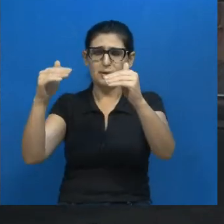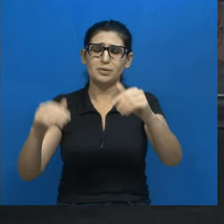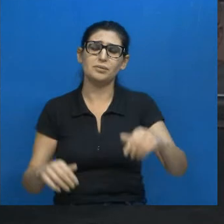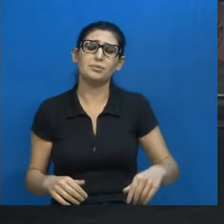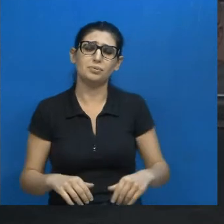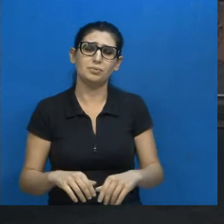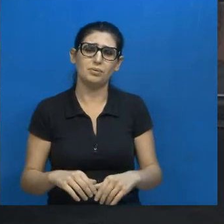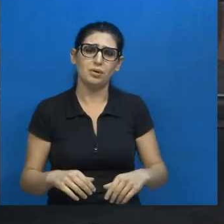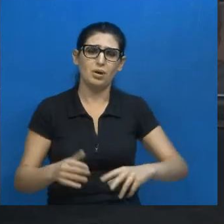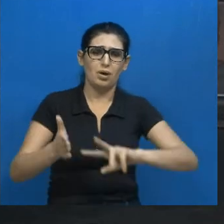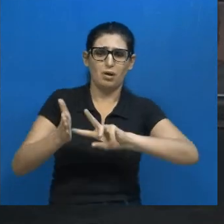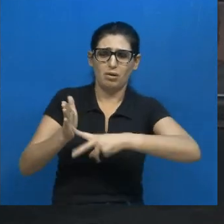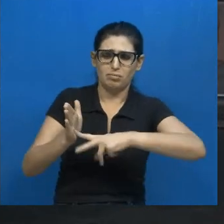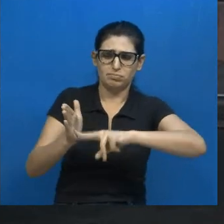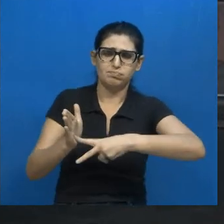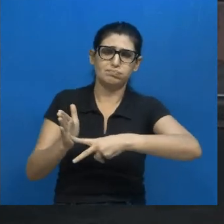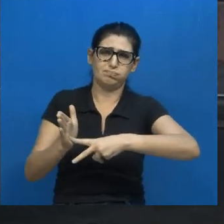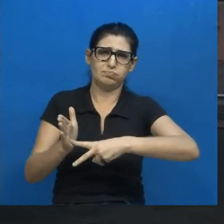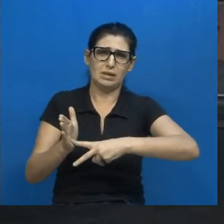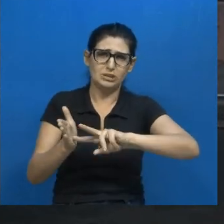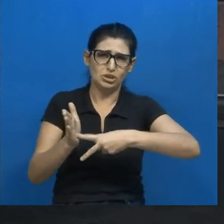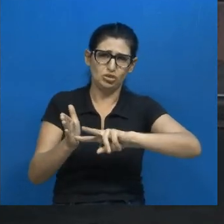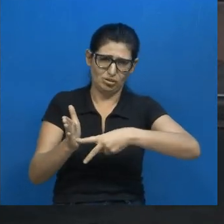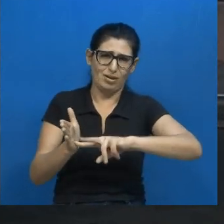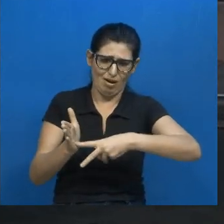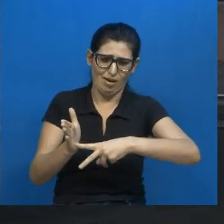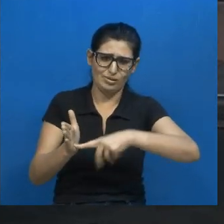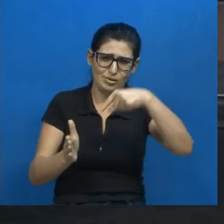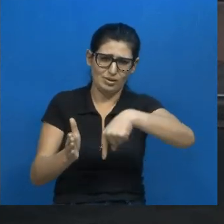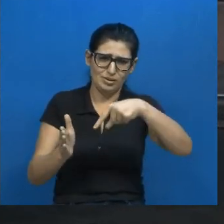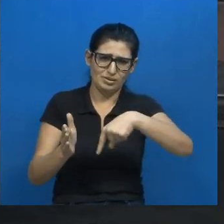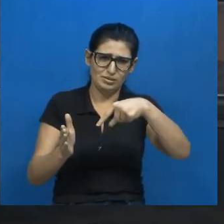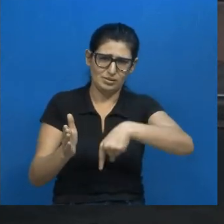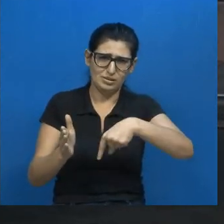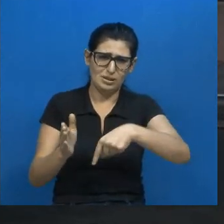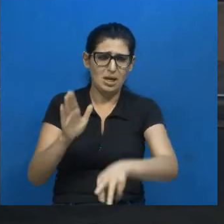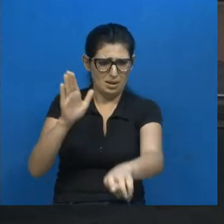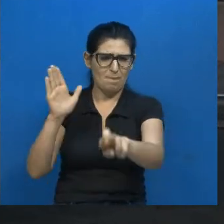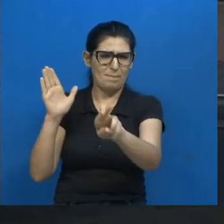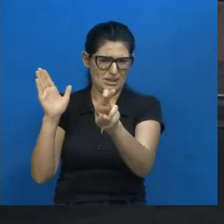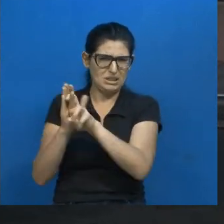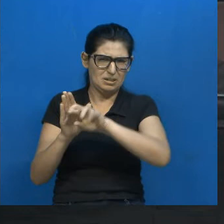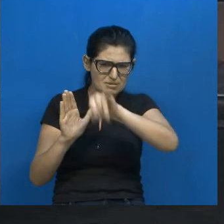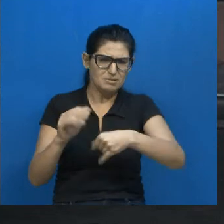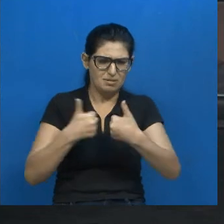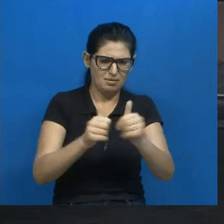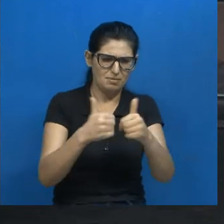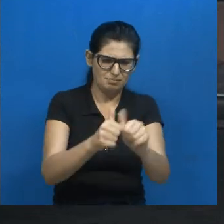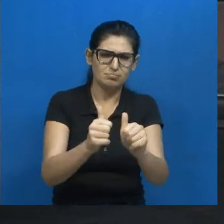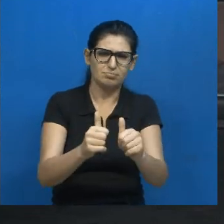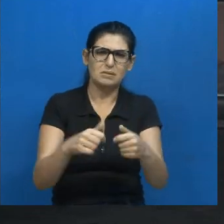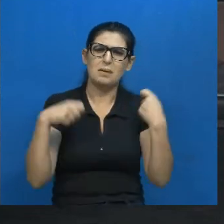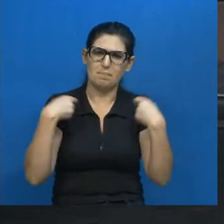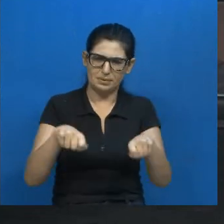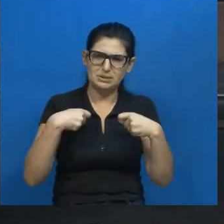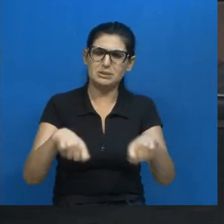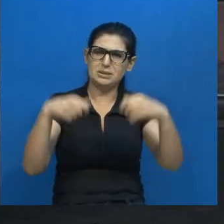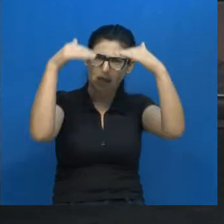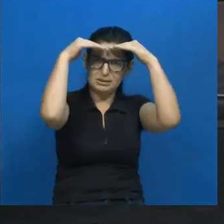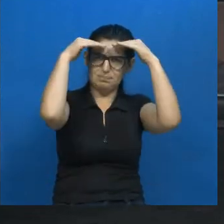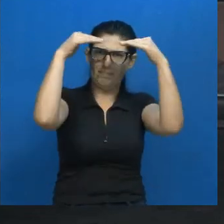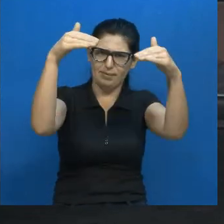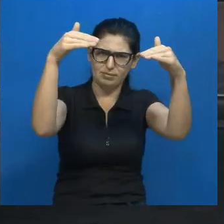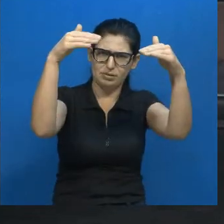Urbana com o sindicato da categoria. O sindicato da categoria está aqui, representa a categoria e quer ser respeitado. Não está